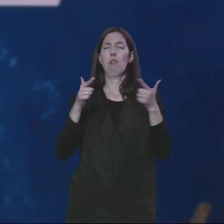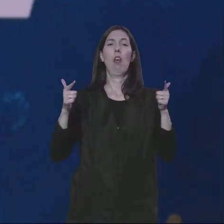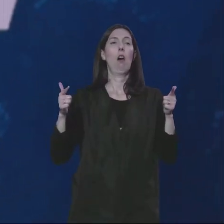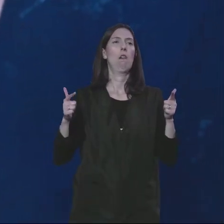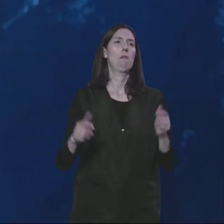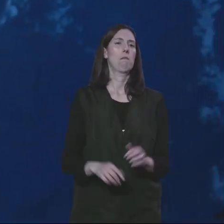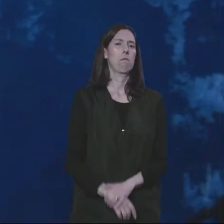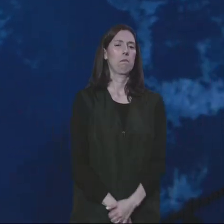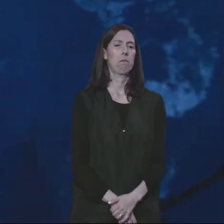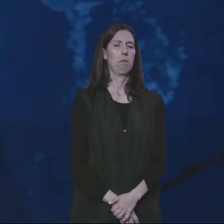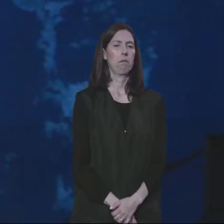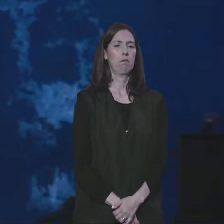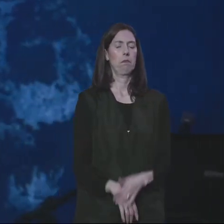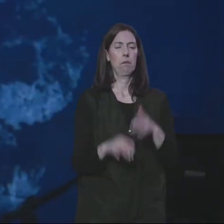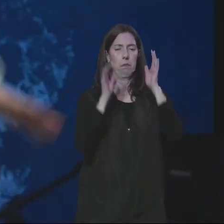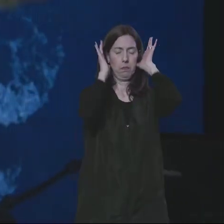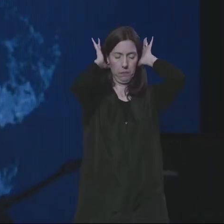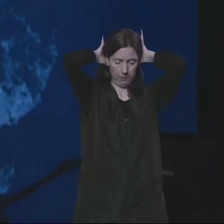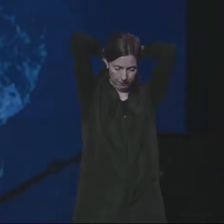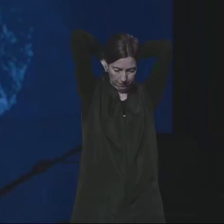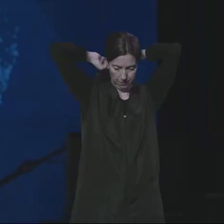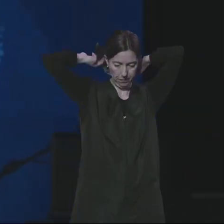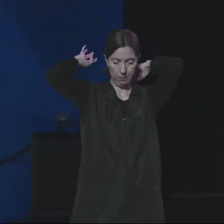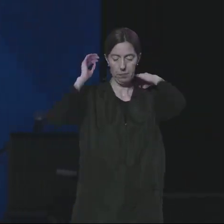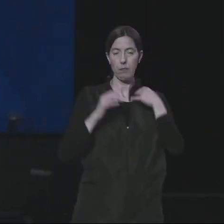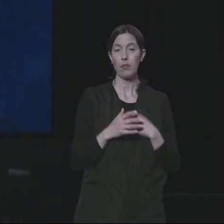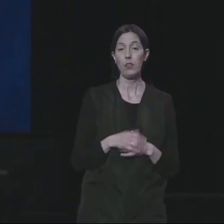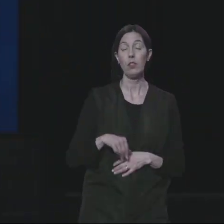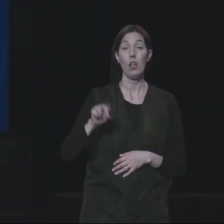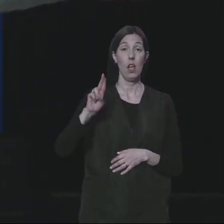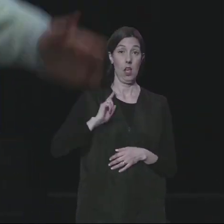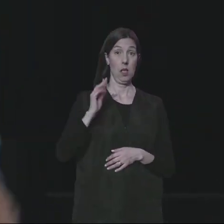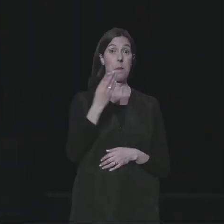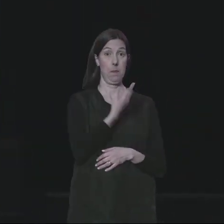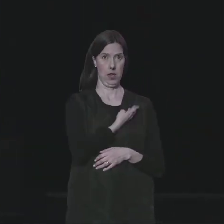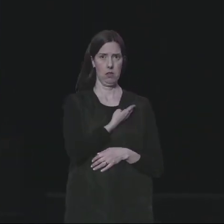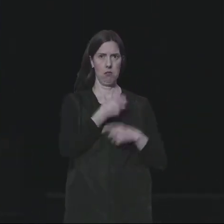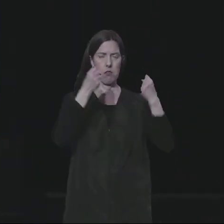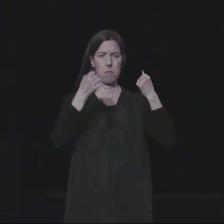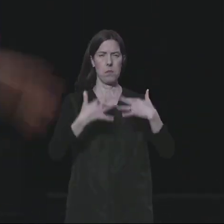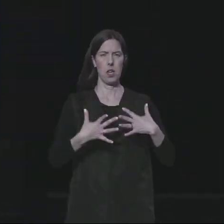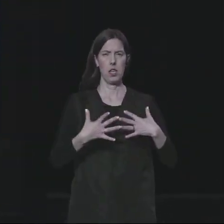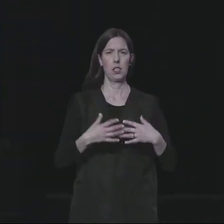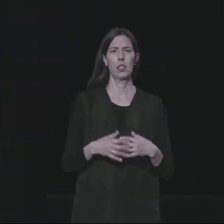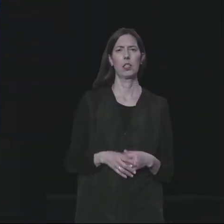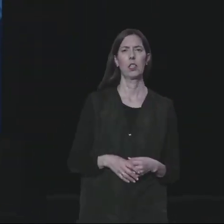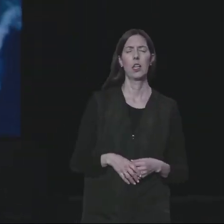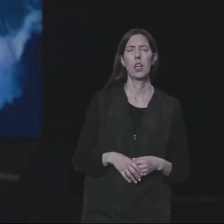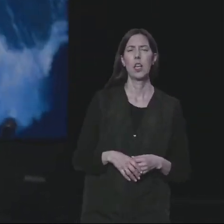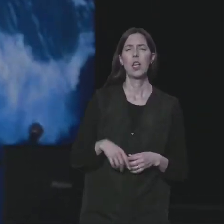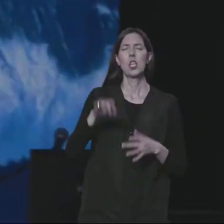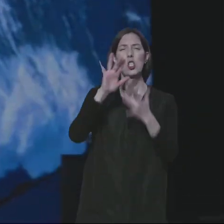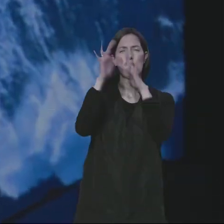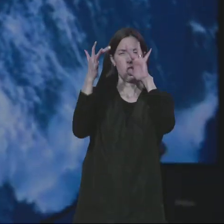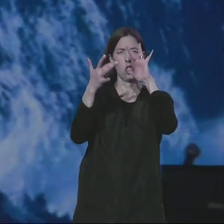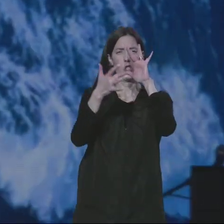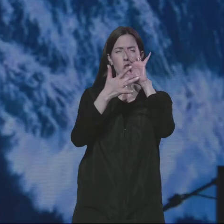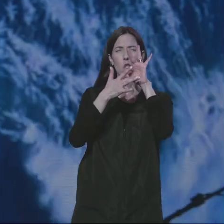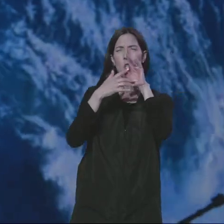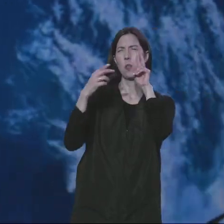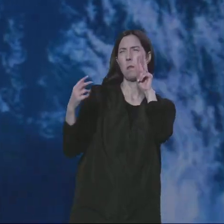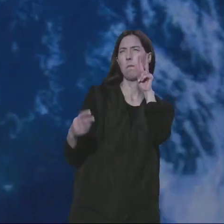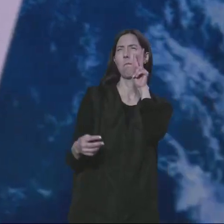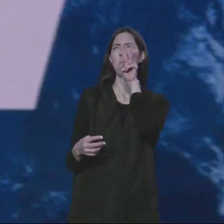Aqui fala que Jesus ficou de olho na recompensa. Qual era a recompensa de